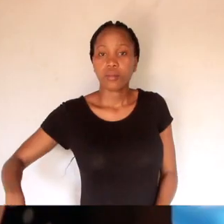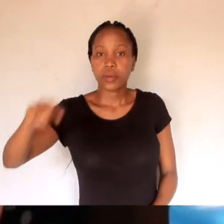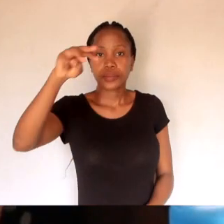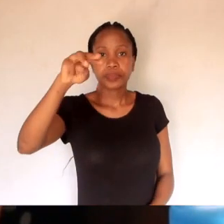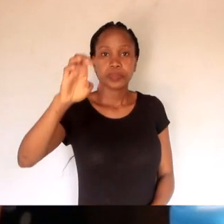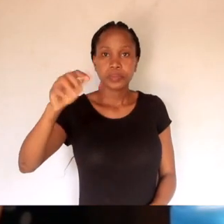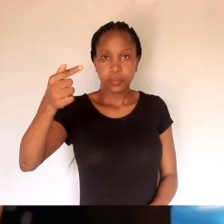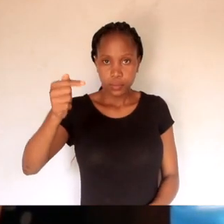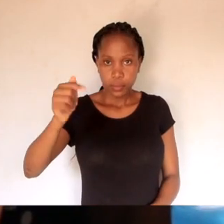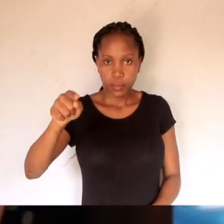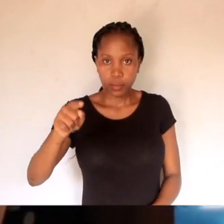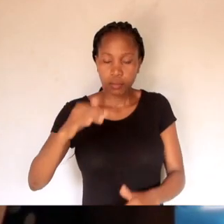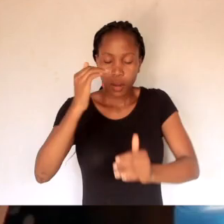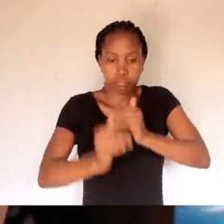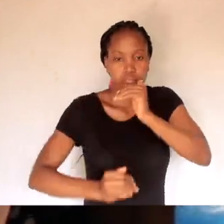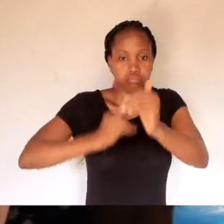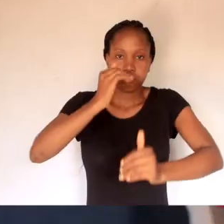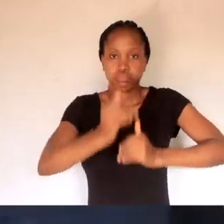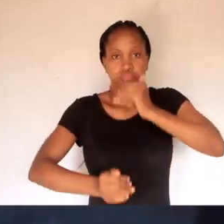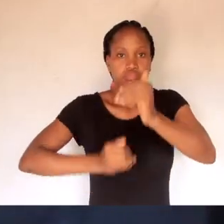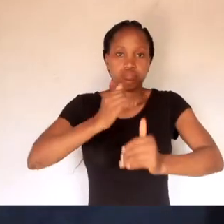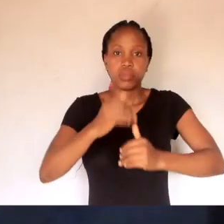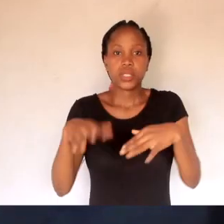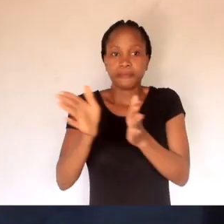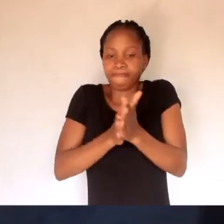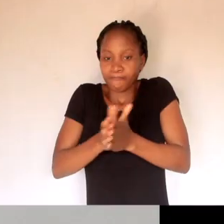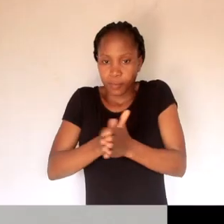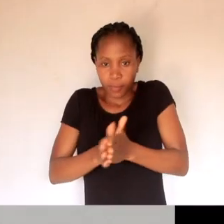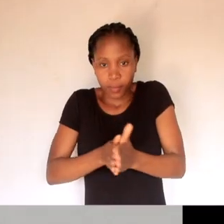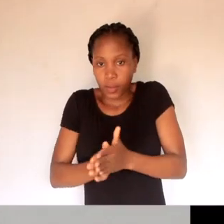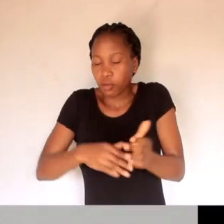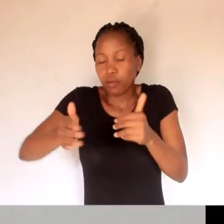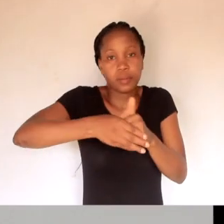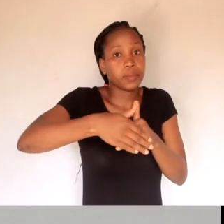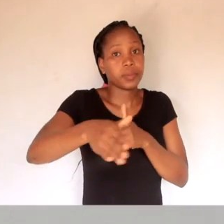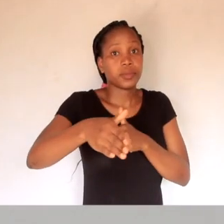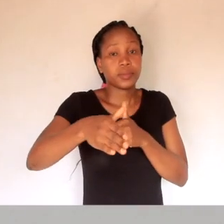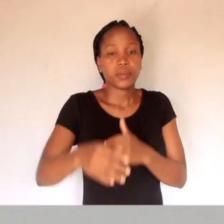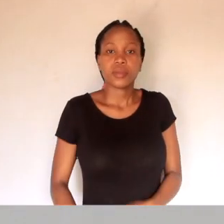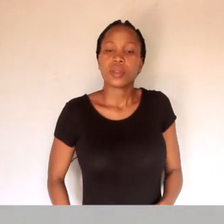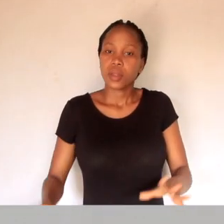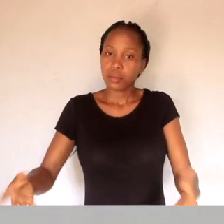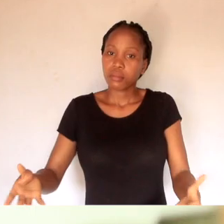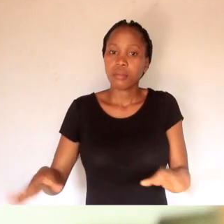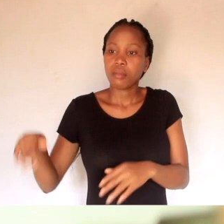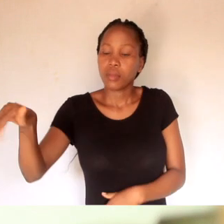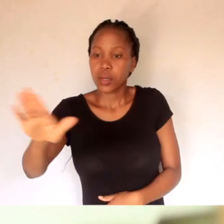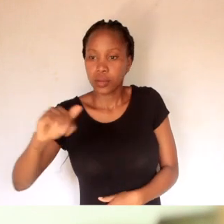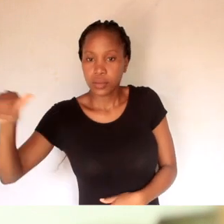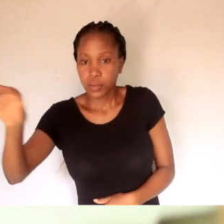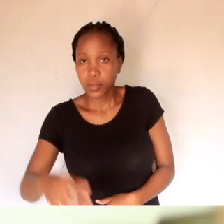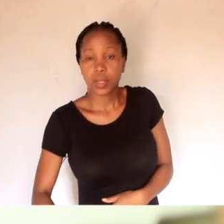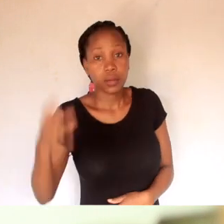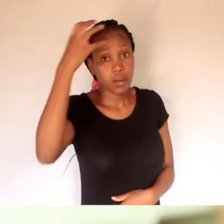crescendo e as expectativas foram aumentando e passou a ser o elo entre a sociedade civil e o governo. O MEP